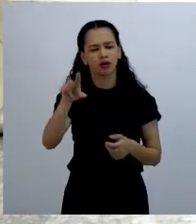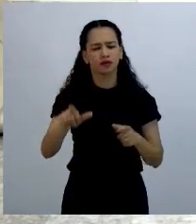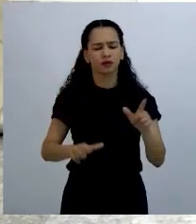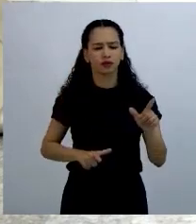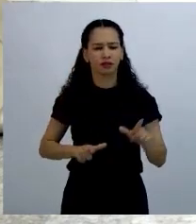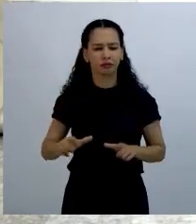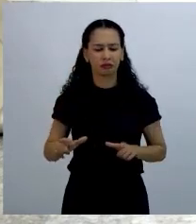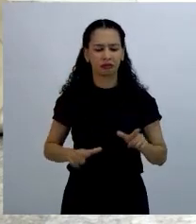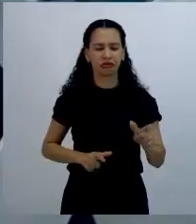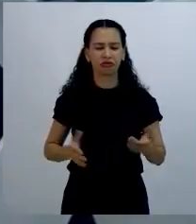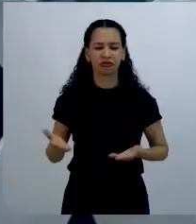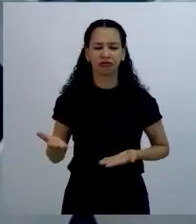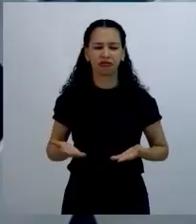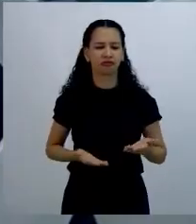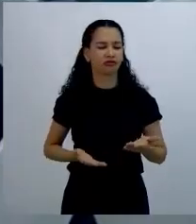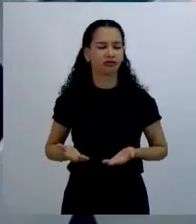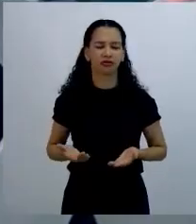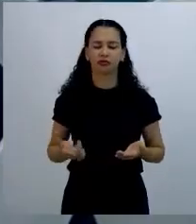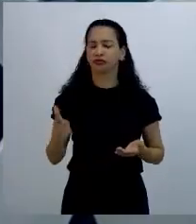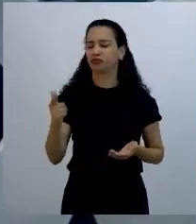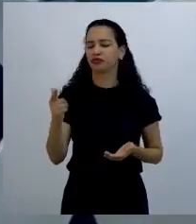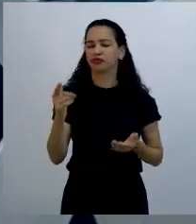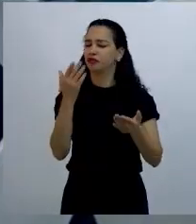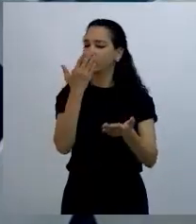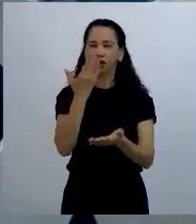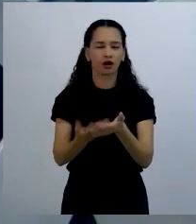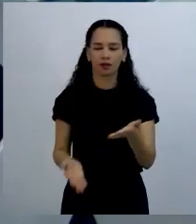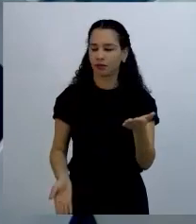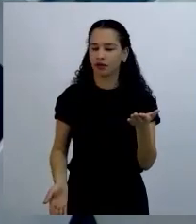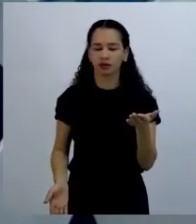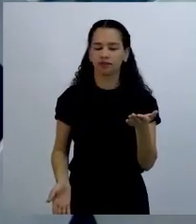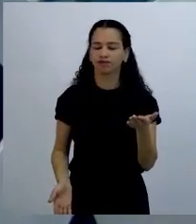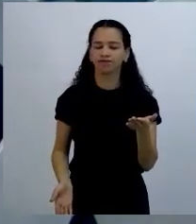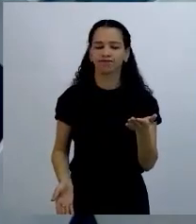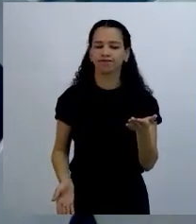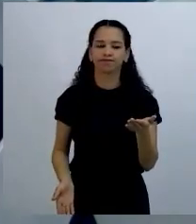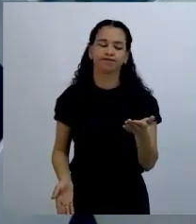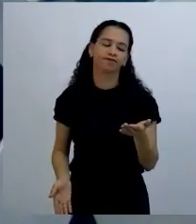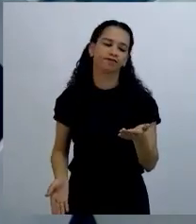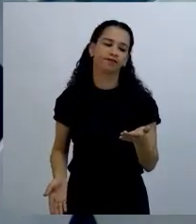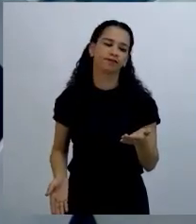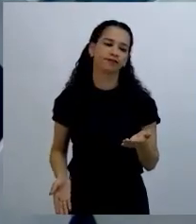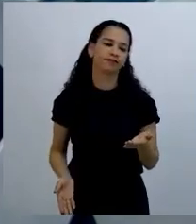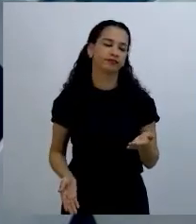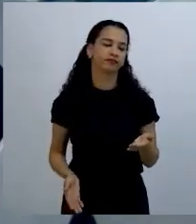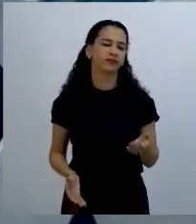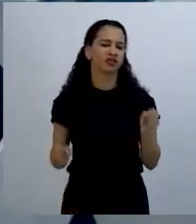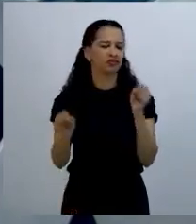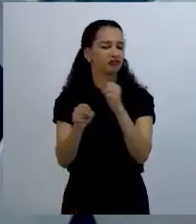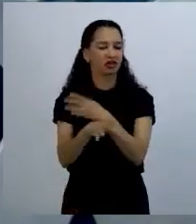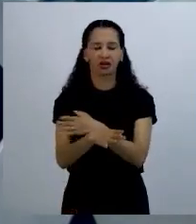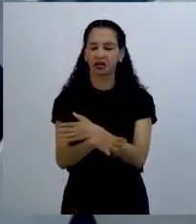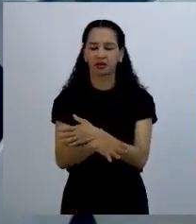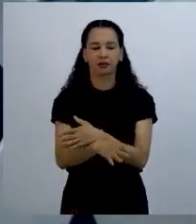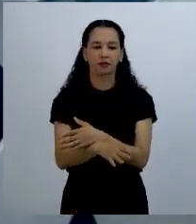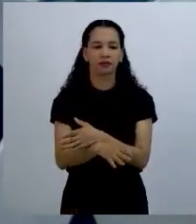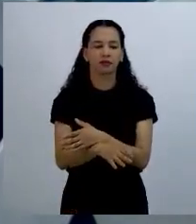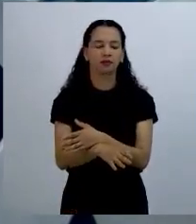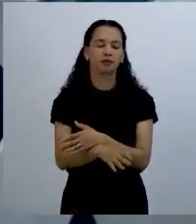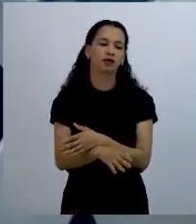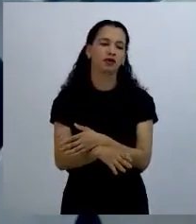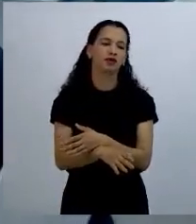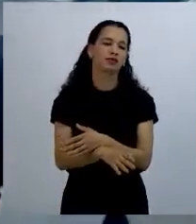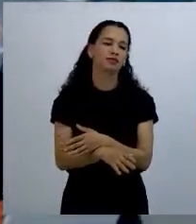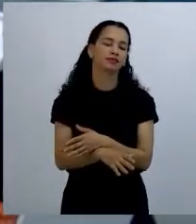permanecer Logo no início eles são perseguidos esse trabalho não vai permanecer mas lembre-se que